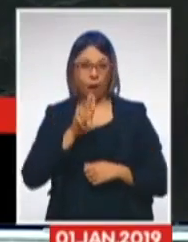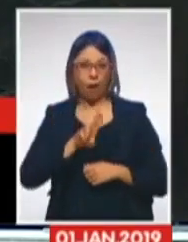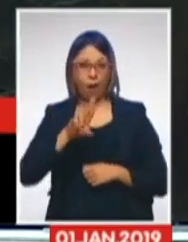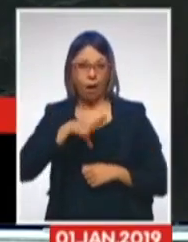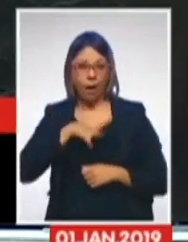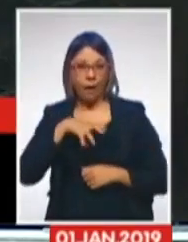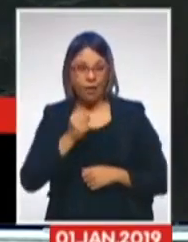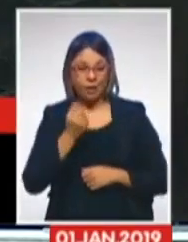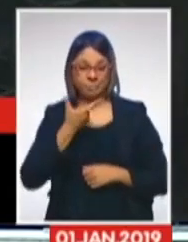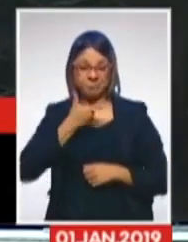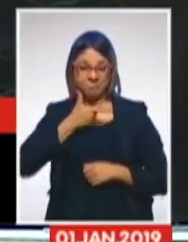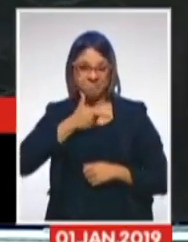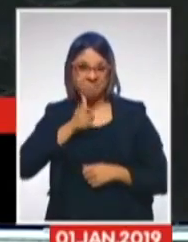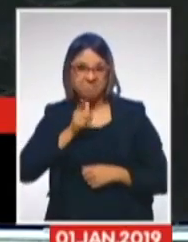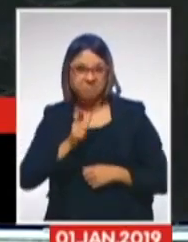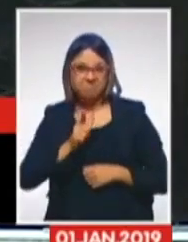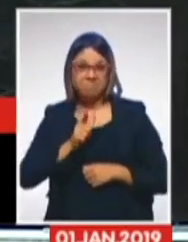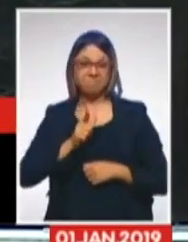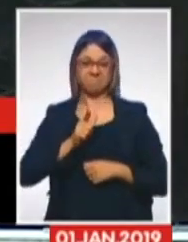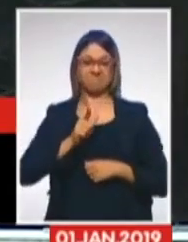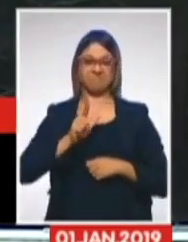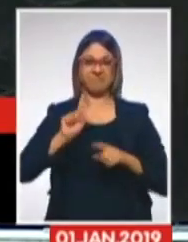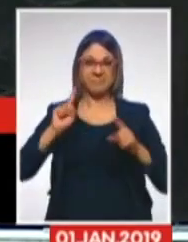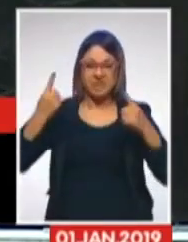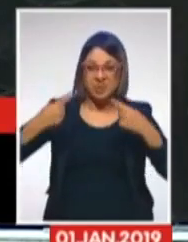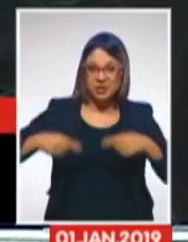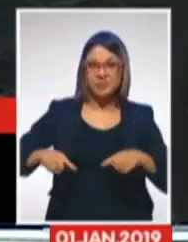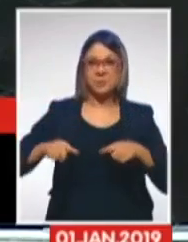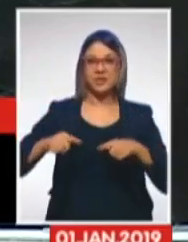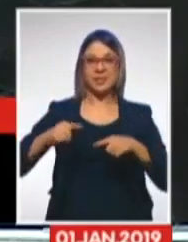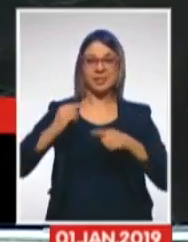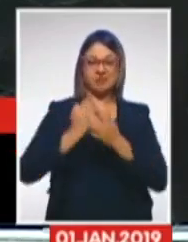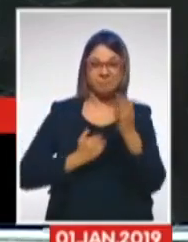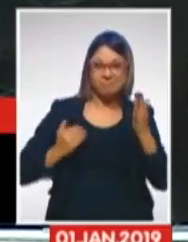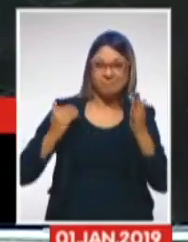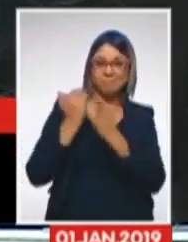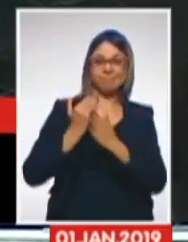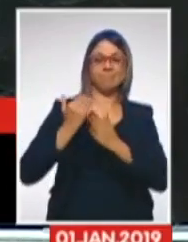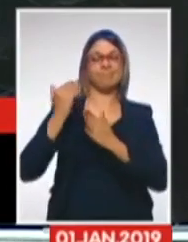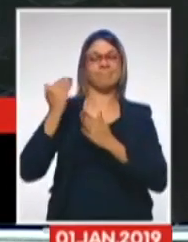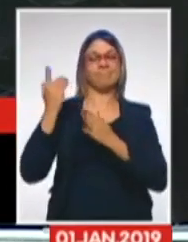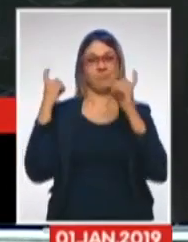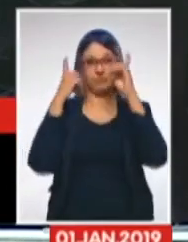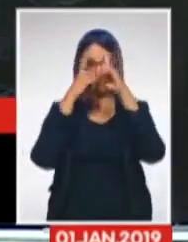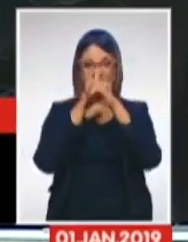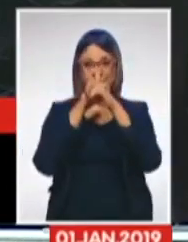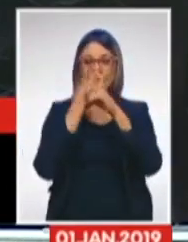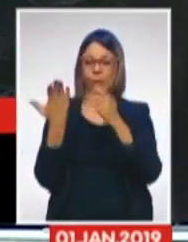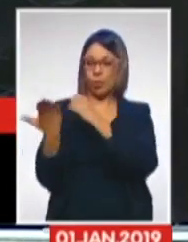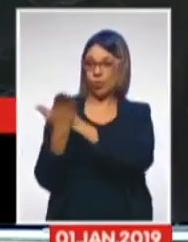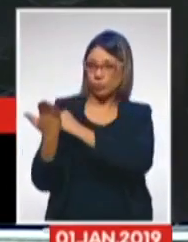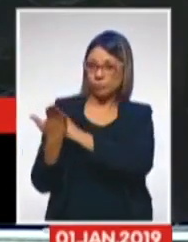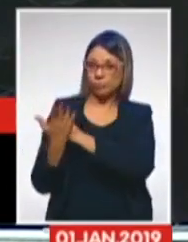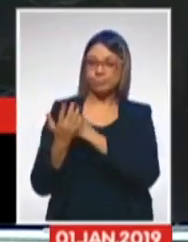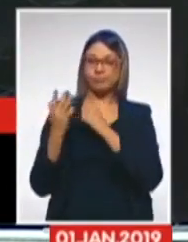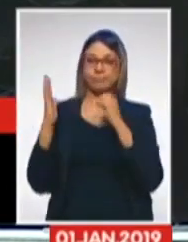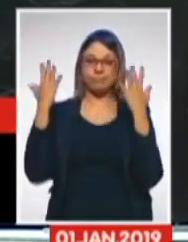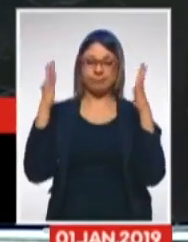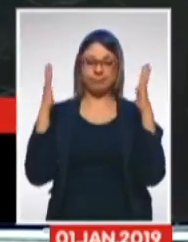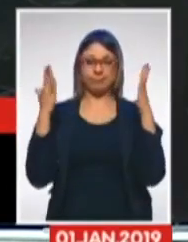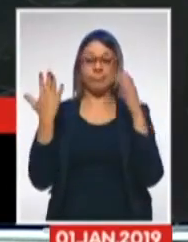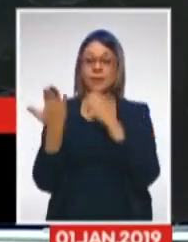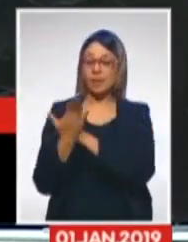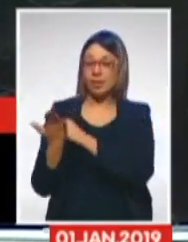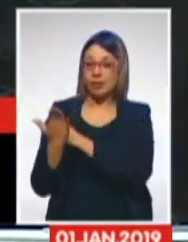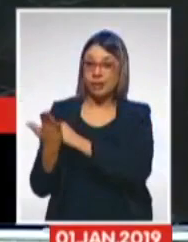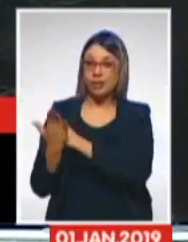os desafios e iremos superar as dificuldades. Com o apoio dos deputados e